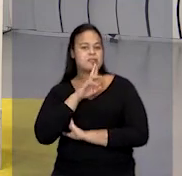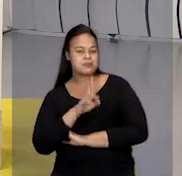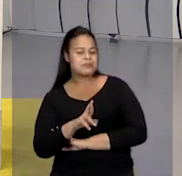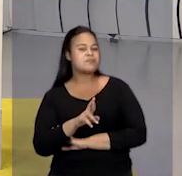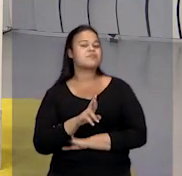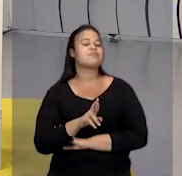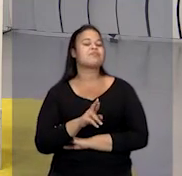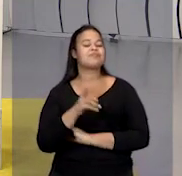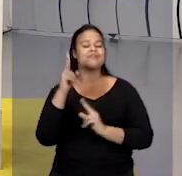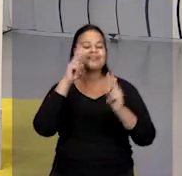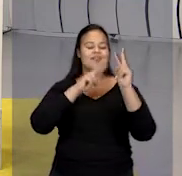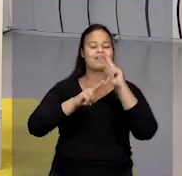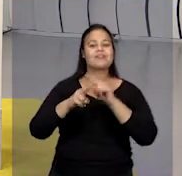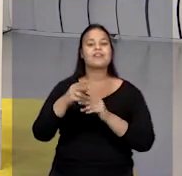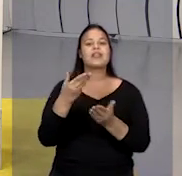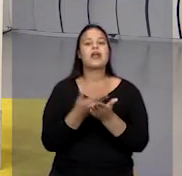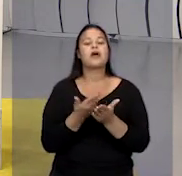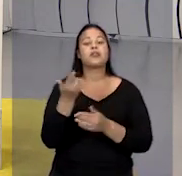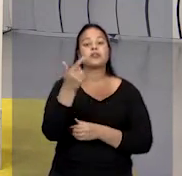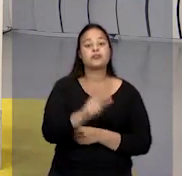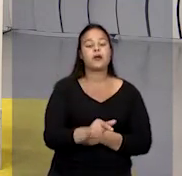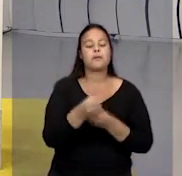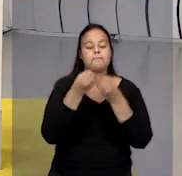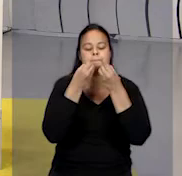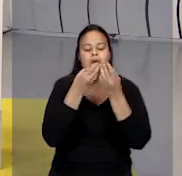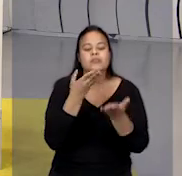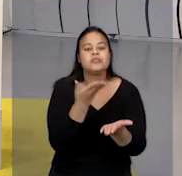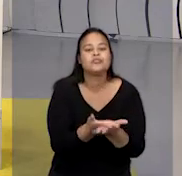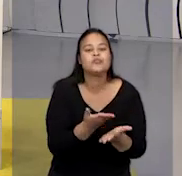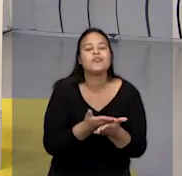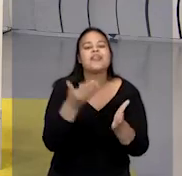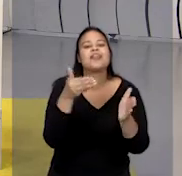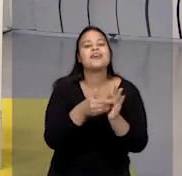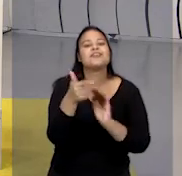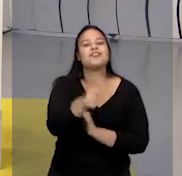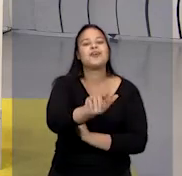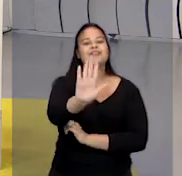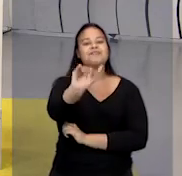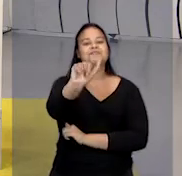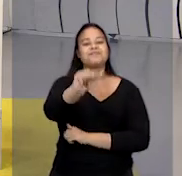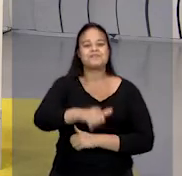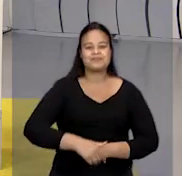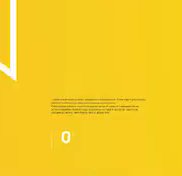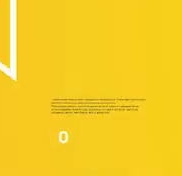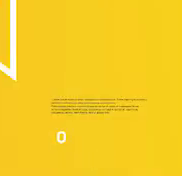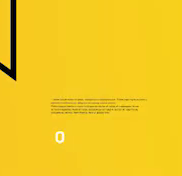gente se vê na próxima aula. Desejo a vocês bons estudos. Até mais. Tchau, tchau.